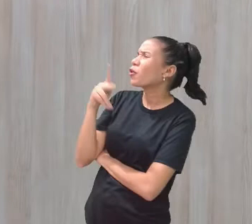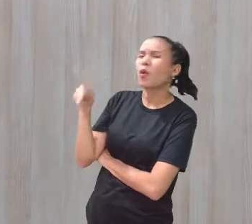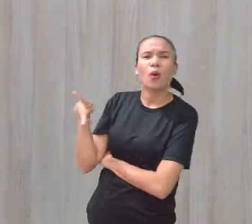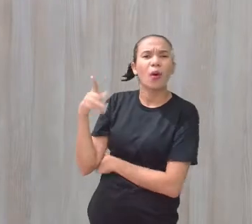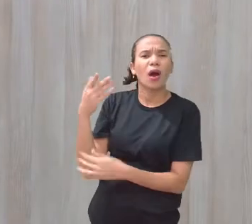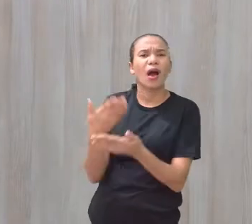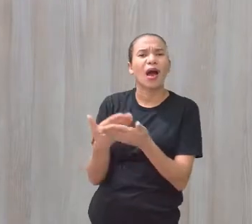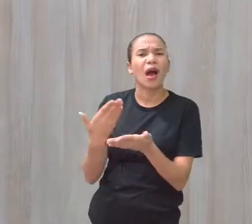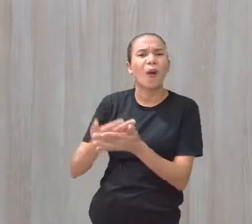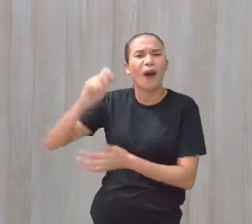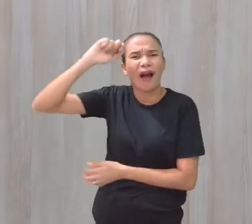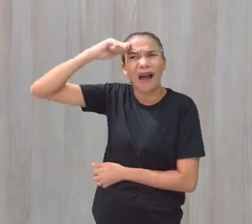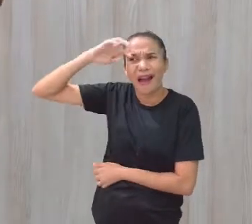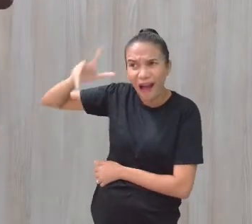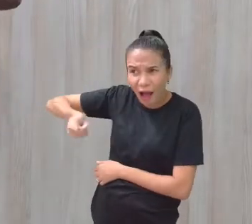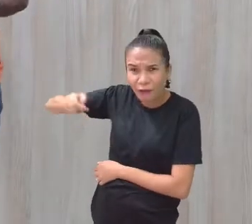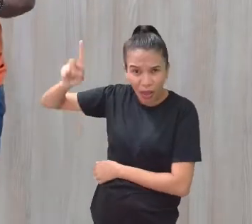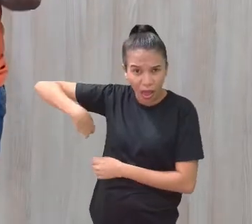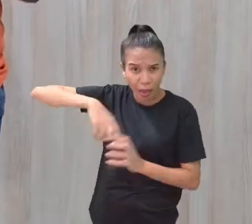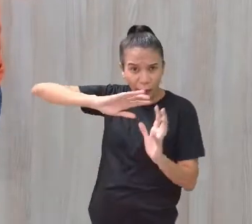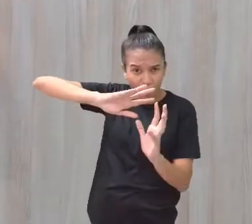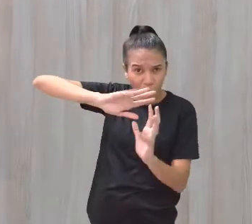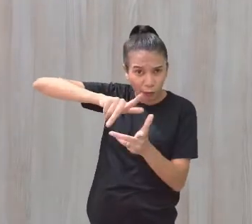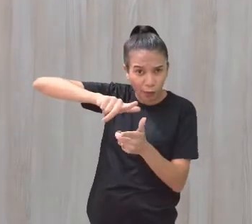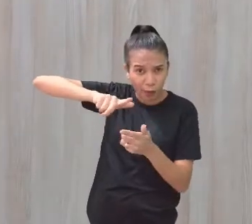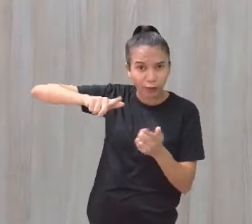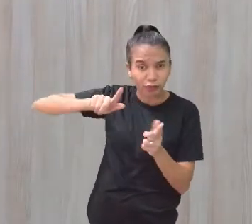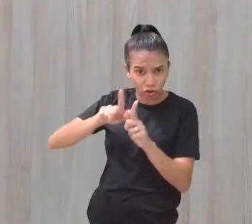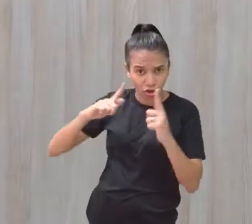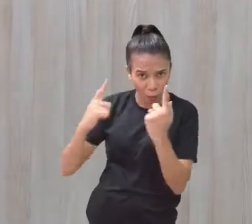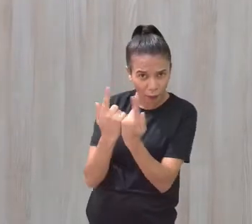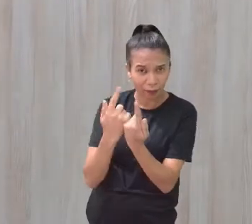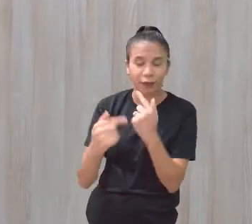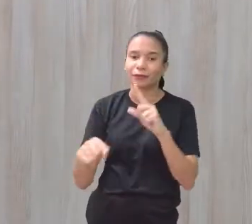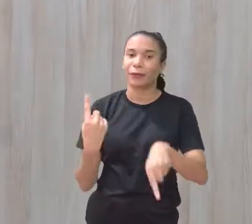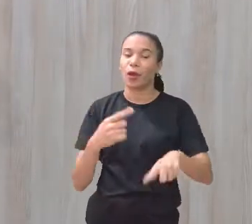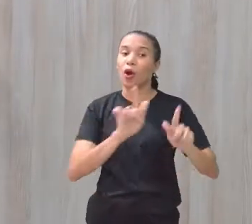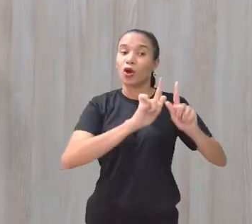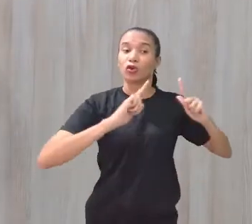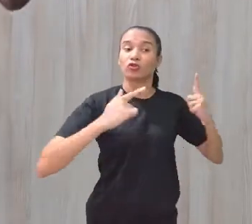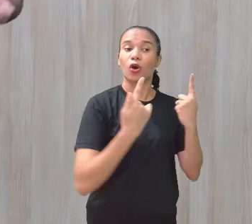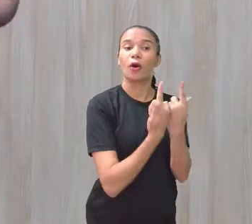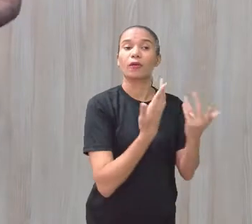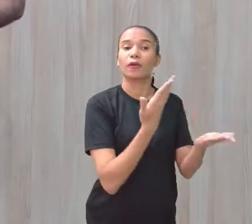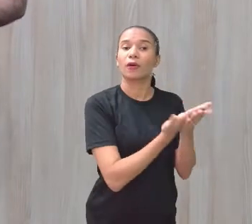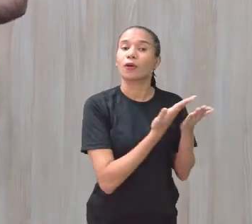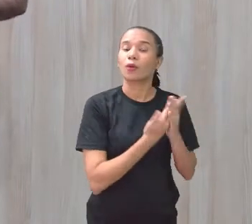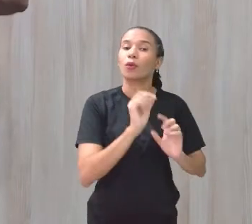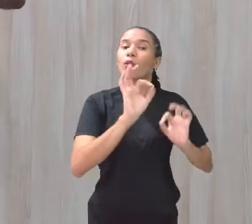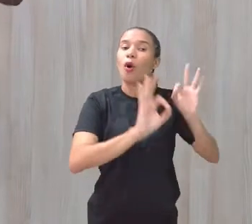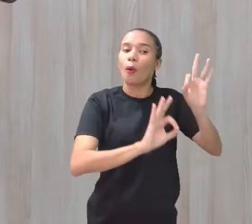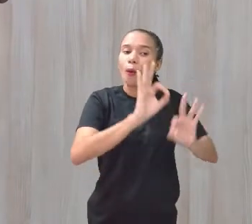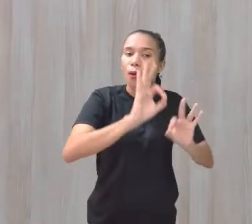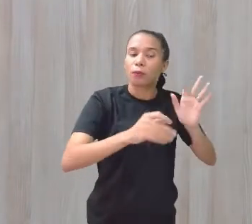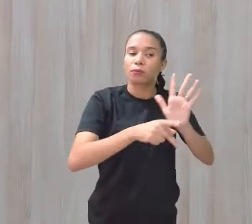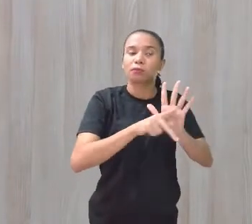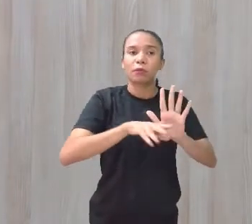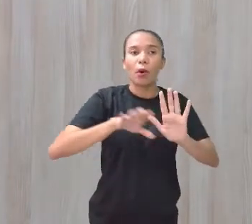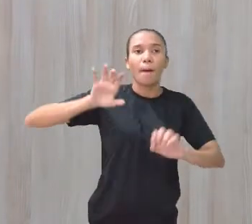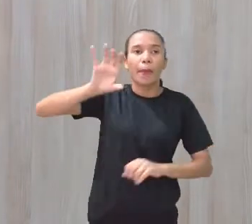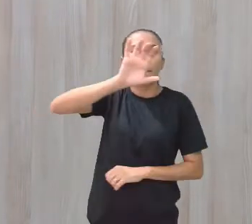estudar continente é aula de geografia? Não. Vejam, a geografia vai estudar a organização aí, ó,